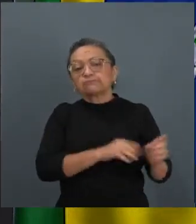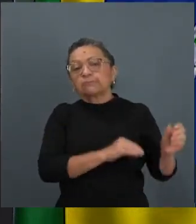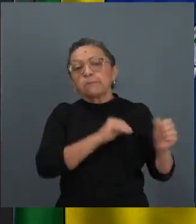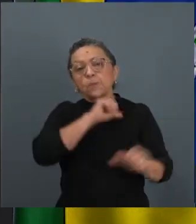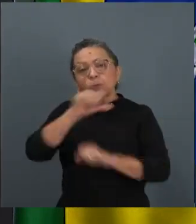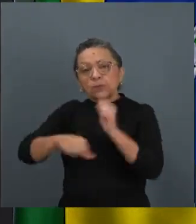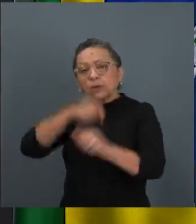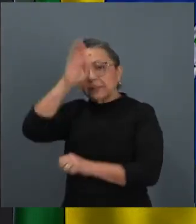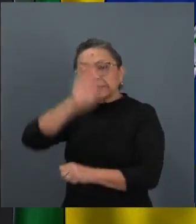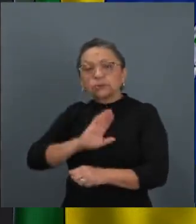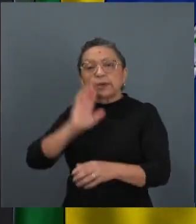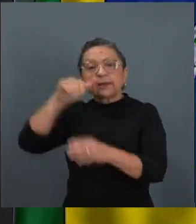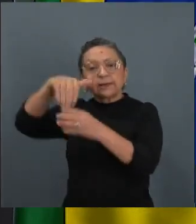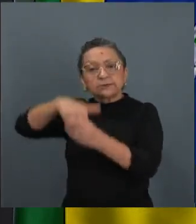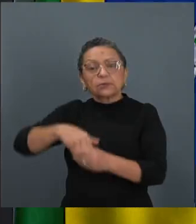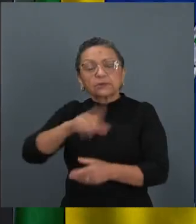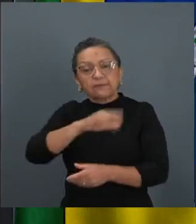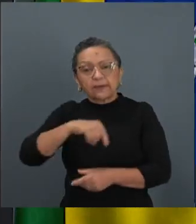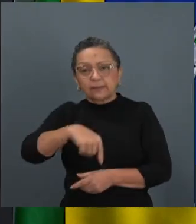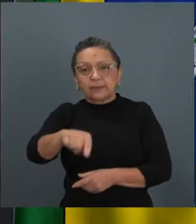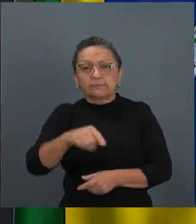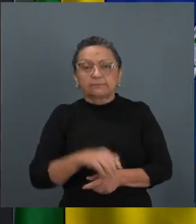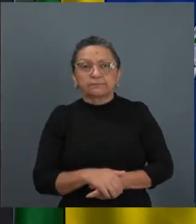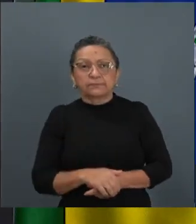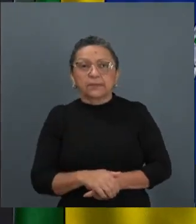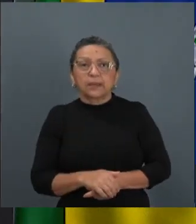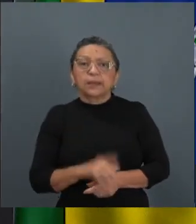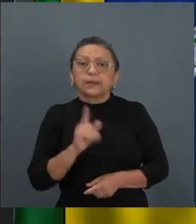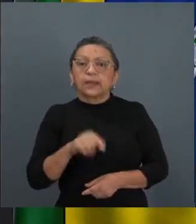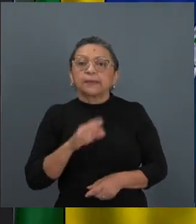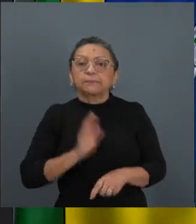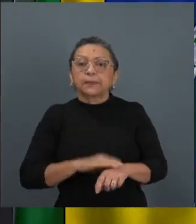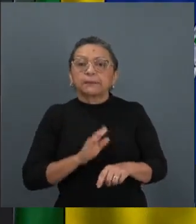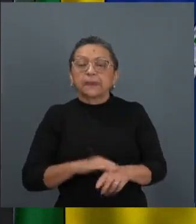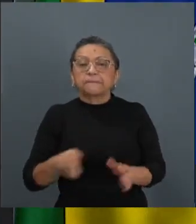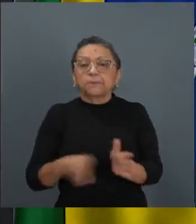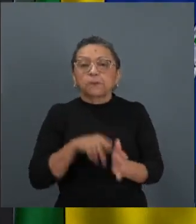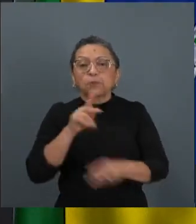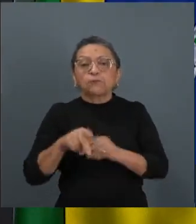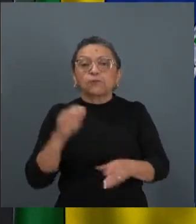país nas eleições que ocorrerão. E é responsabilidade do eleitor